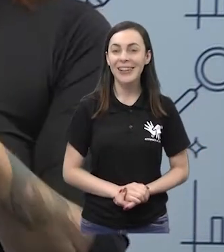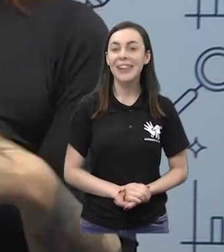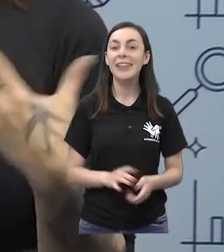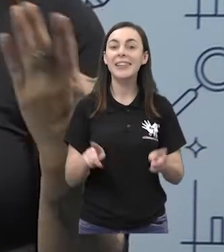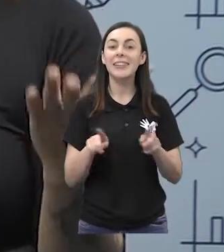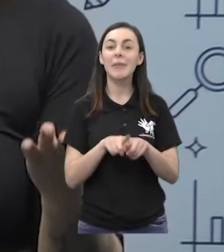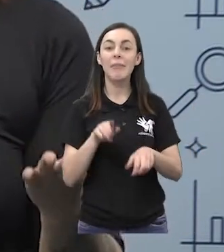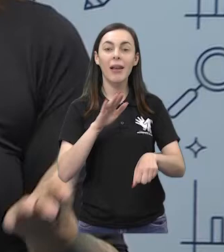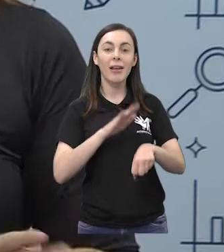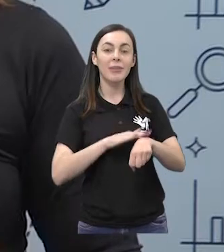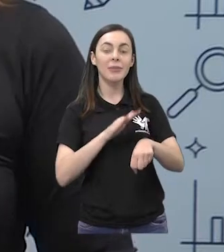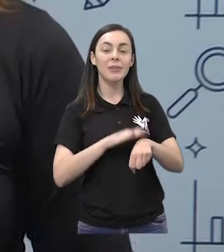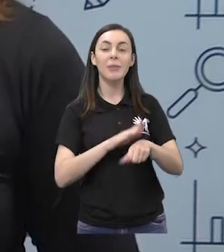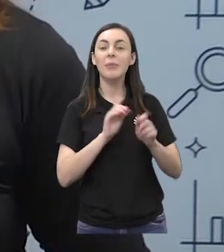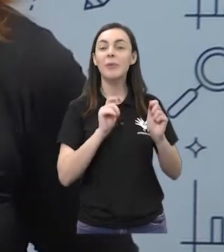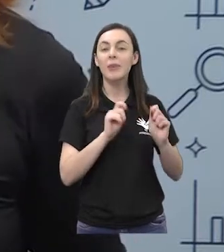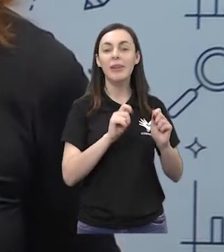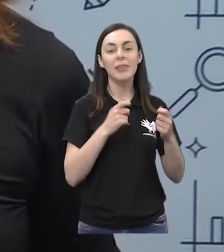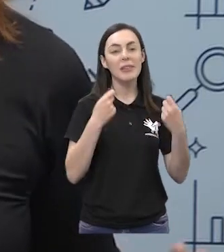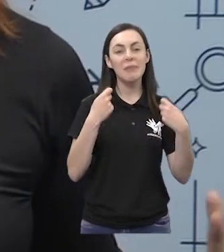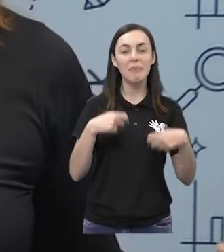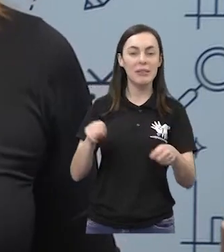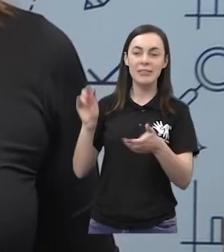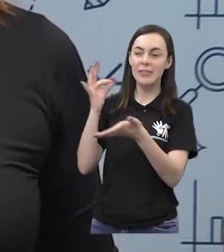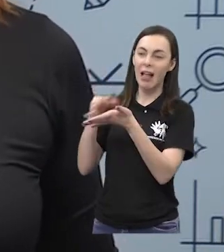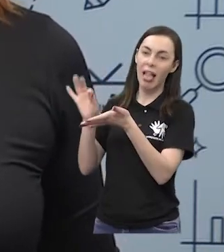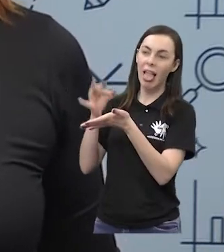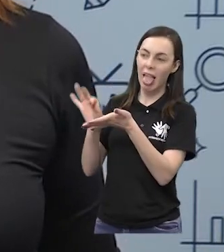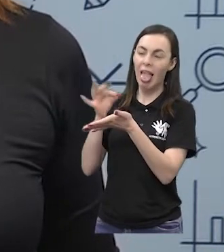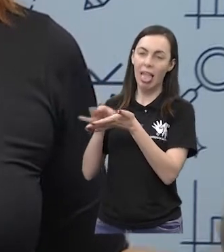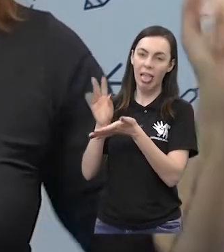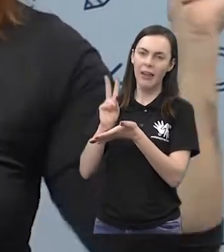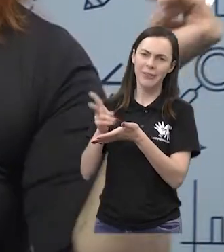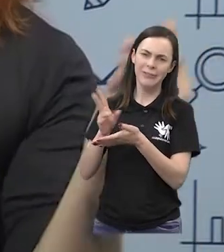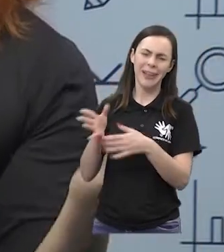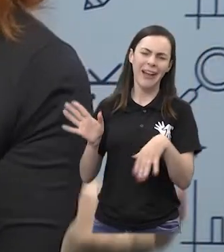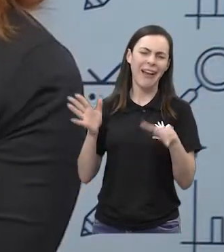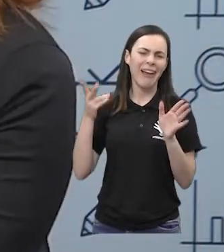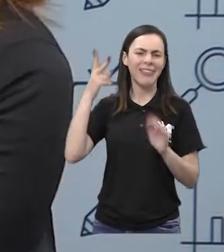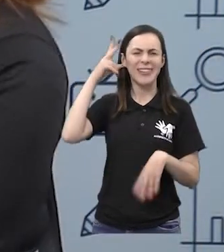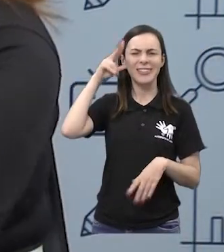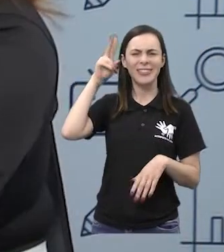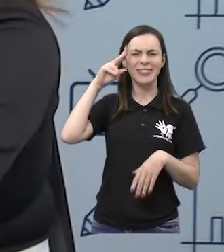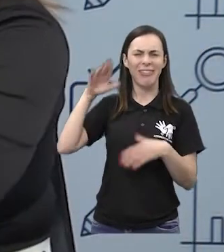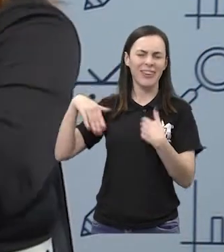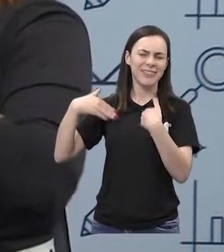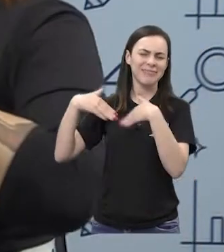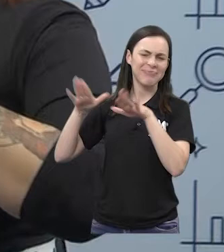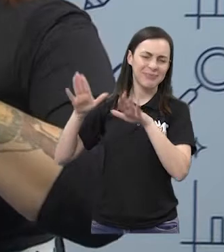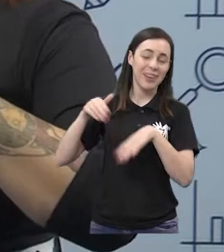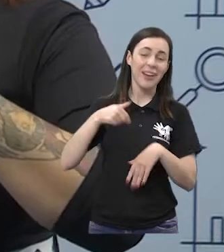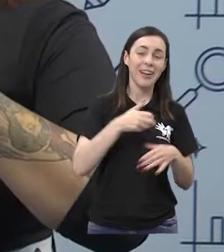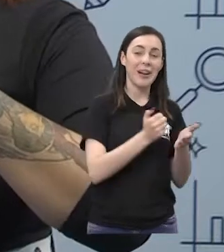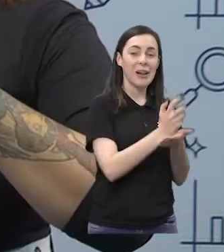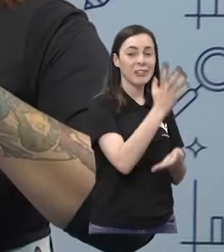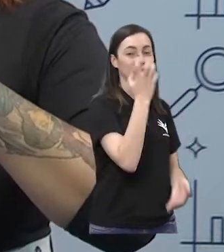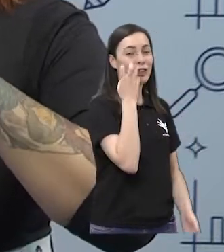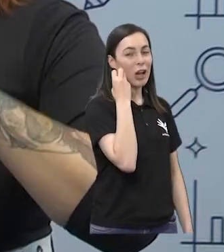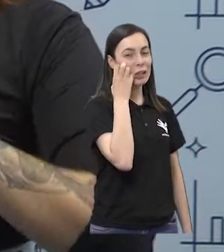tanto que foi o momento em que elas não precisaram mais corrigir o avô deixaram a a história seguir o seu